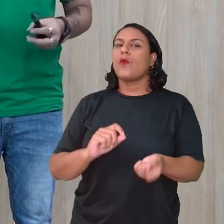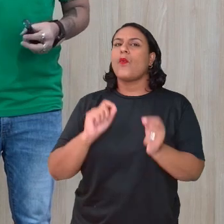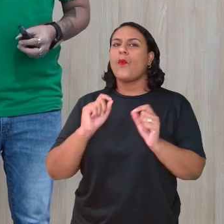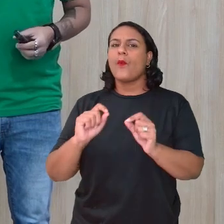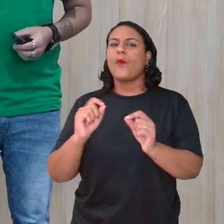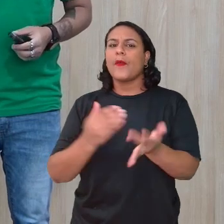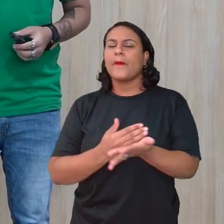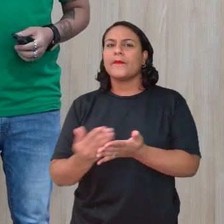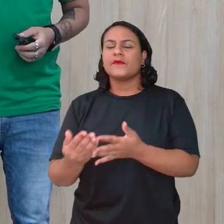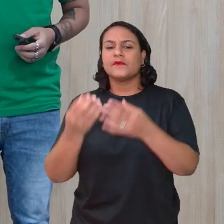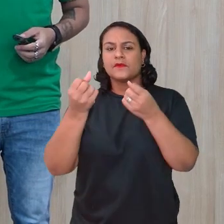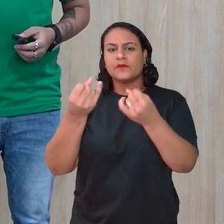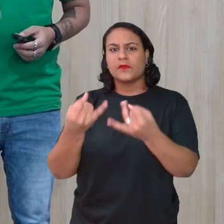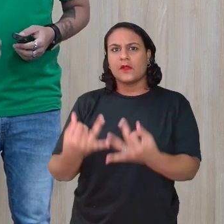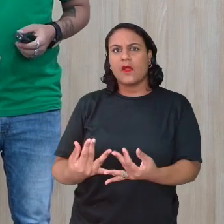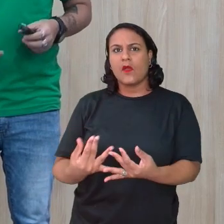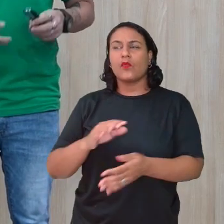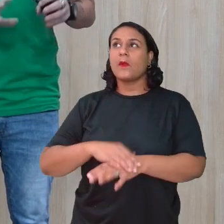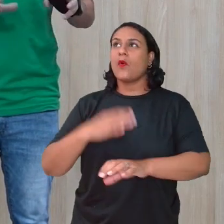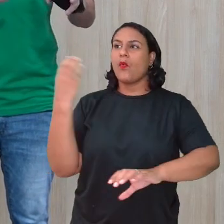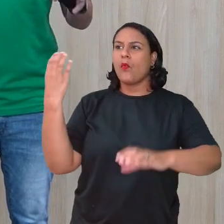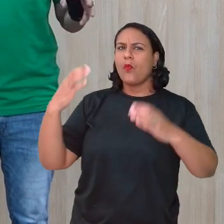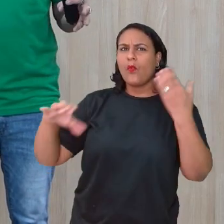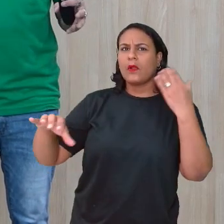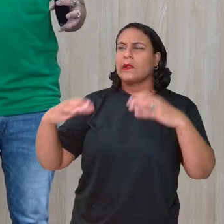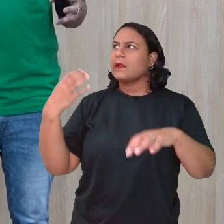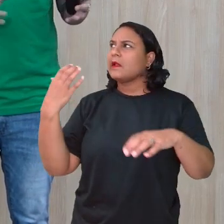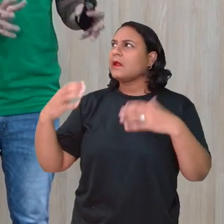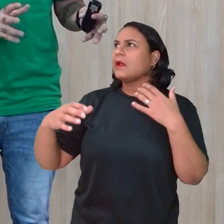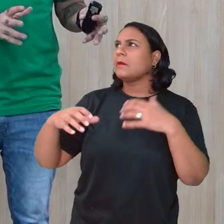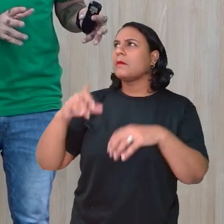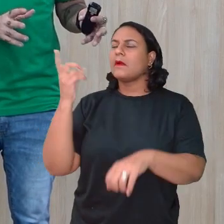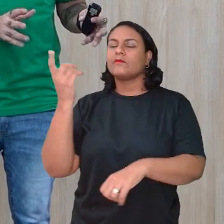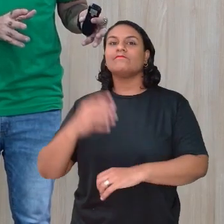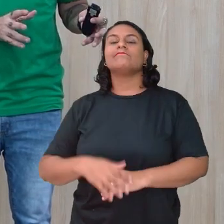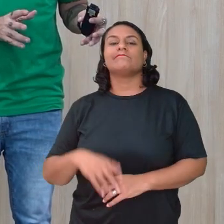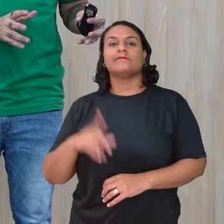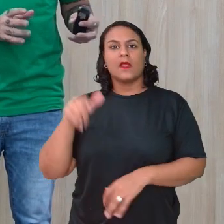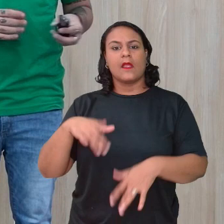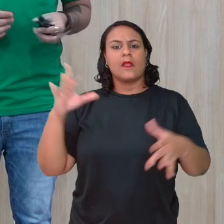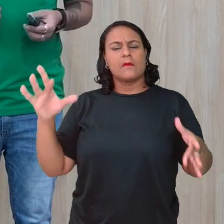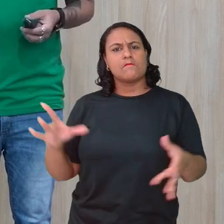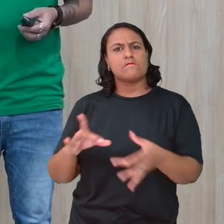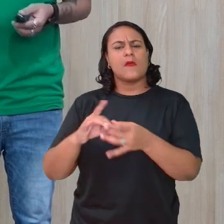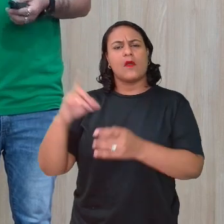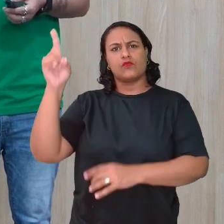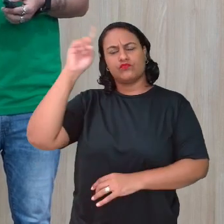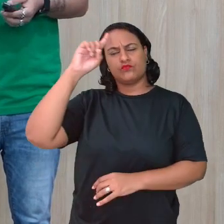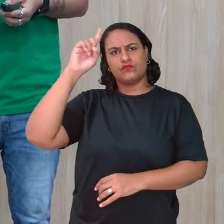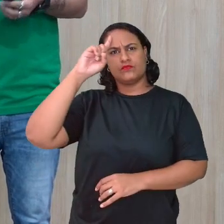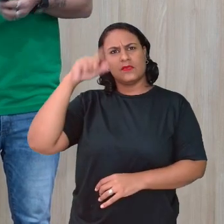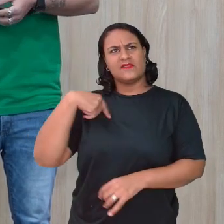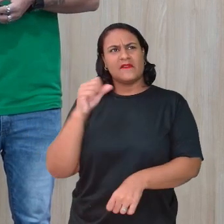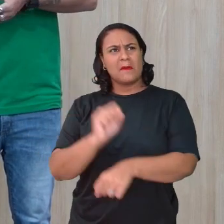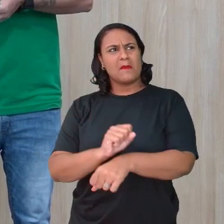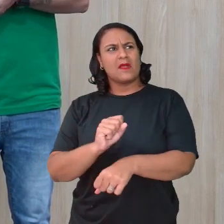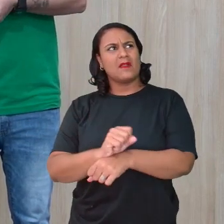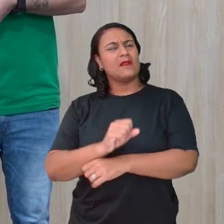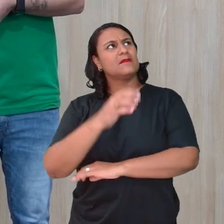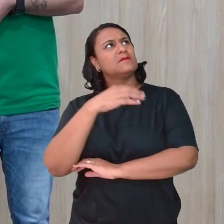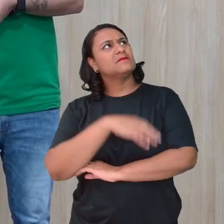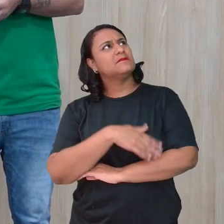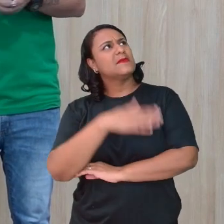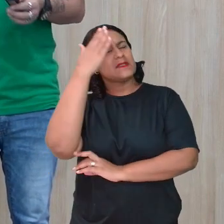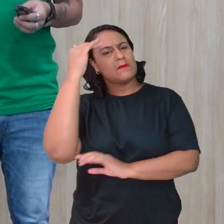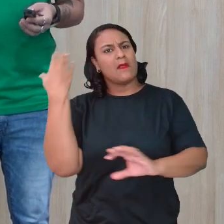chance com relação à previsão do tempo, que é uma situação muito ligada ao nosso cotidiano. Lógico que a gente não fica parando para ver a previsão do